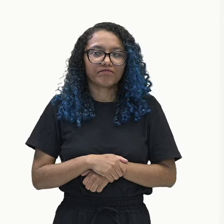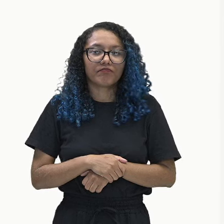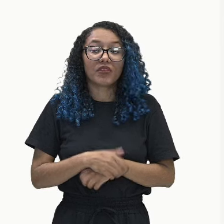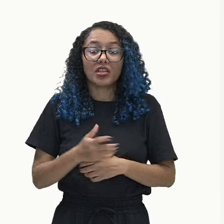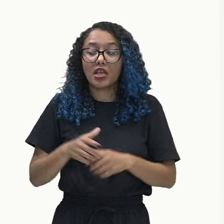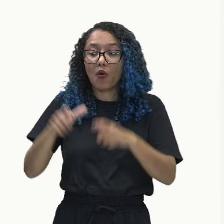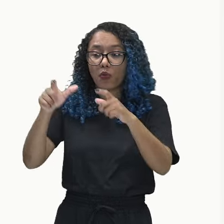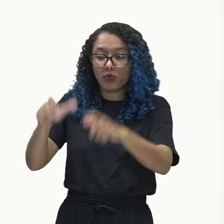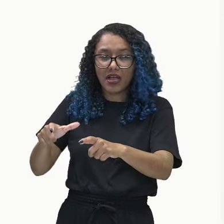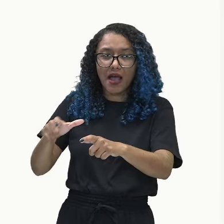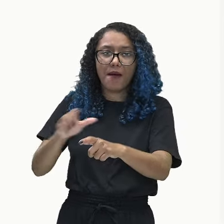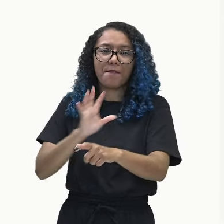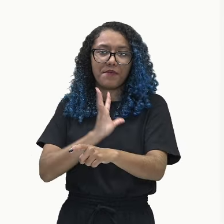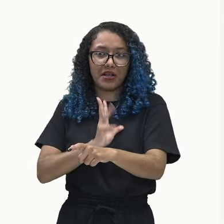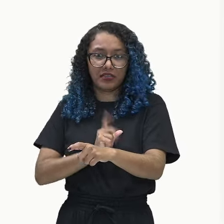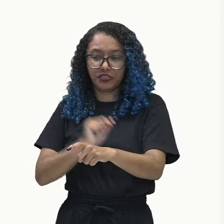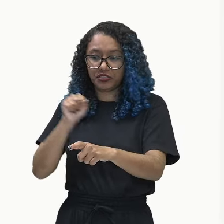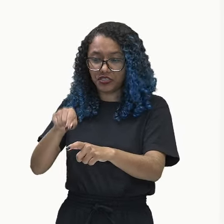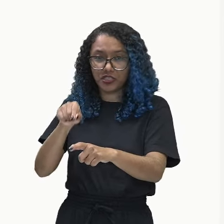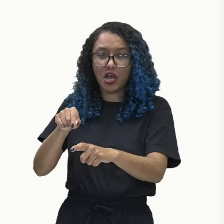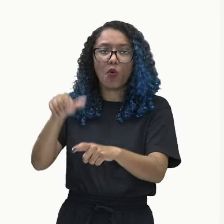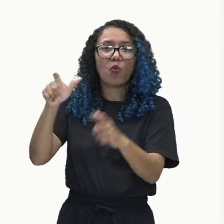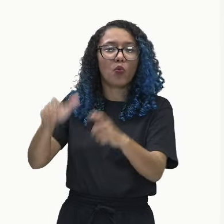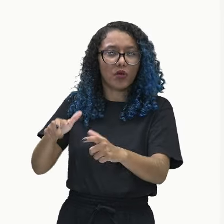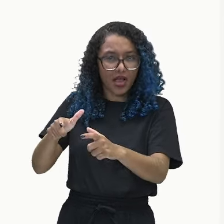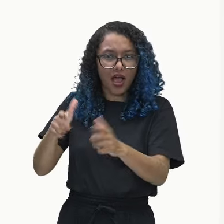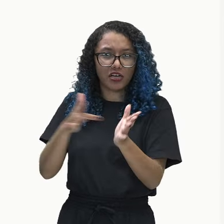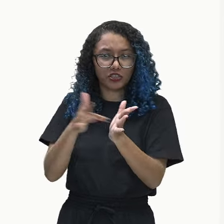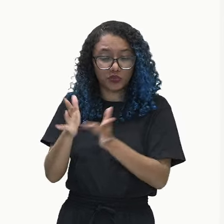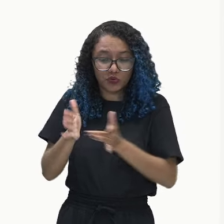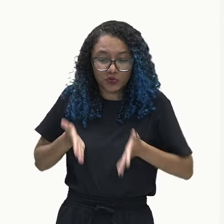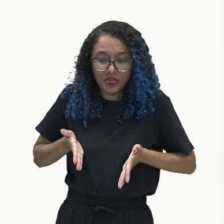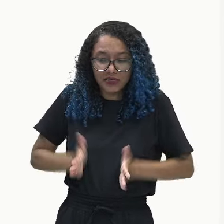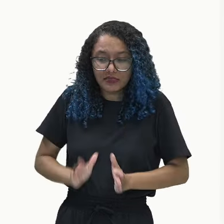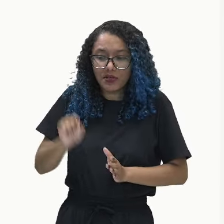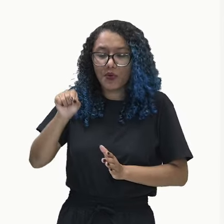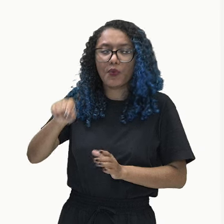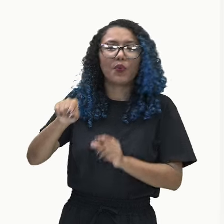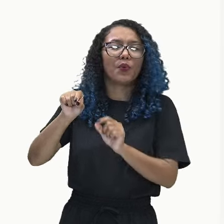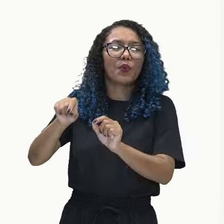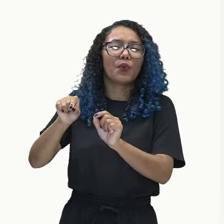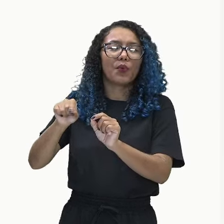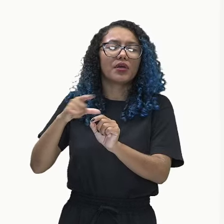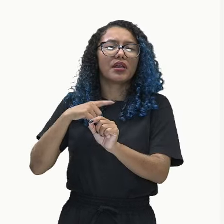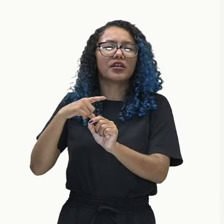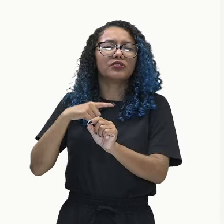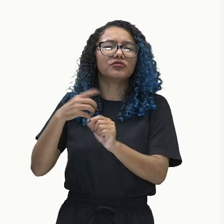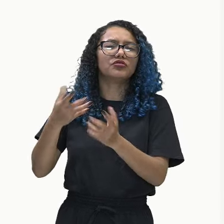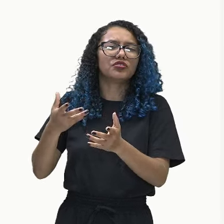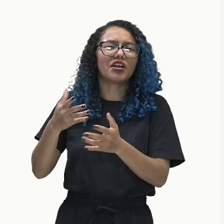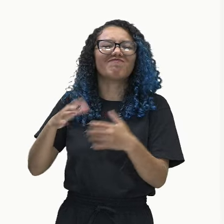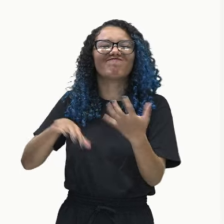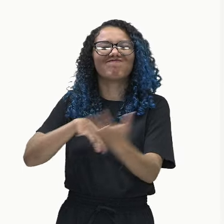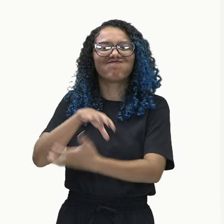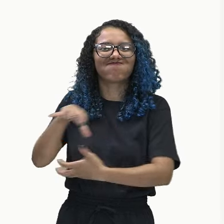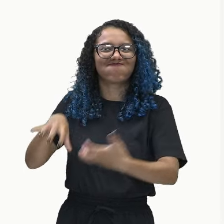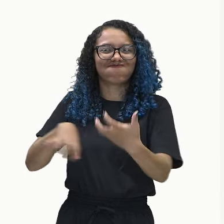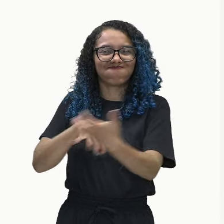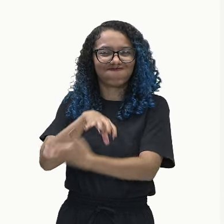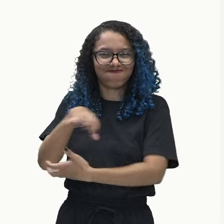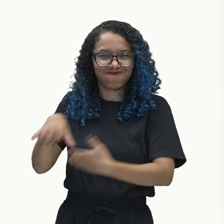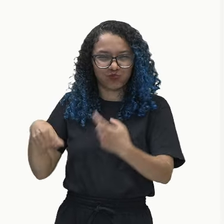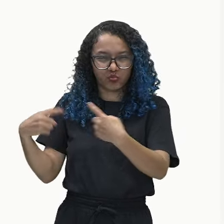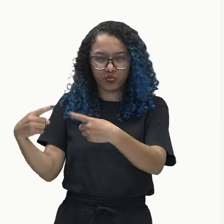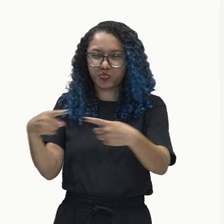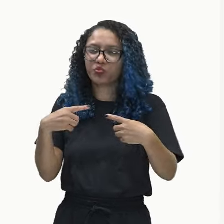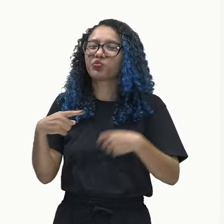ser onde Jesus Cristo veio nascer, ele era uma província que tinha ali grandes turbulências, por assim dizer. E